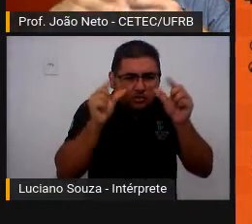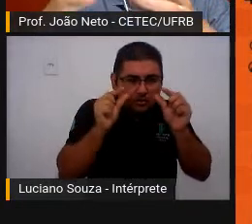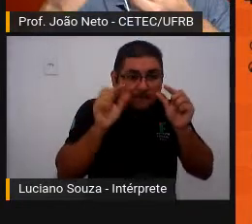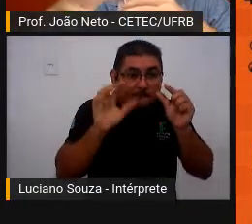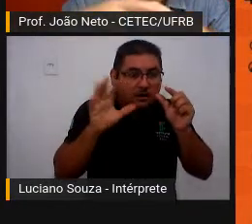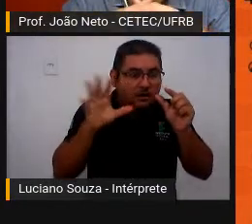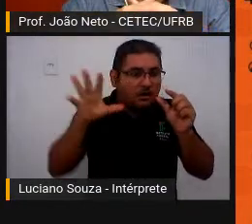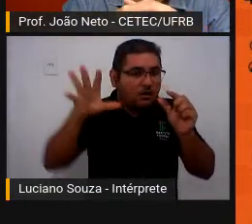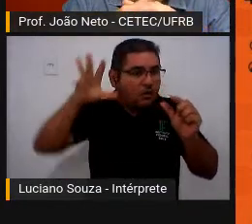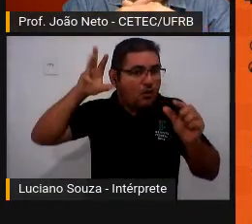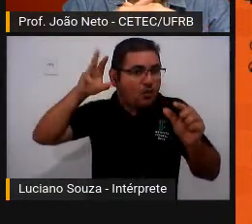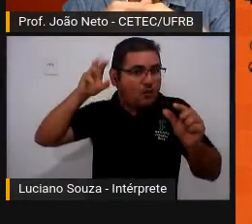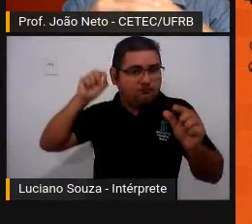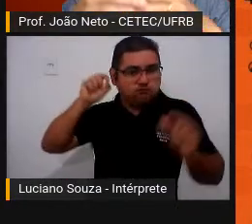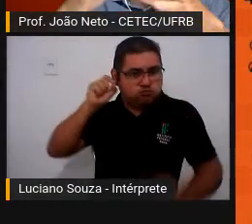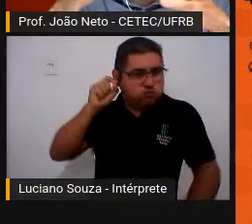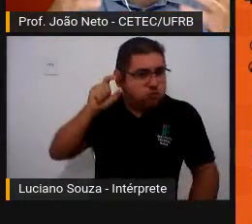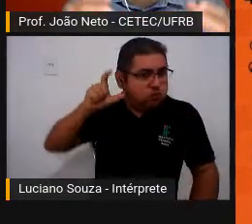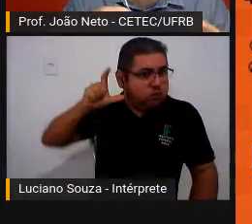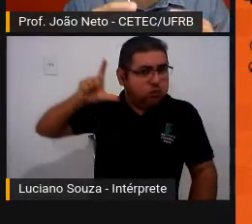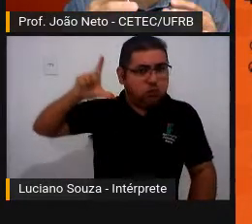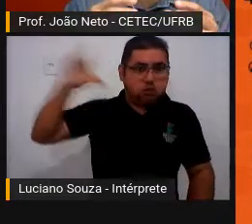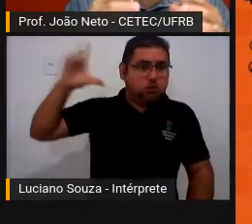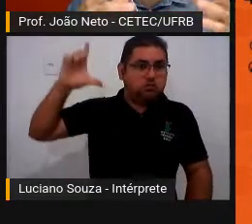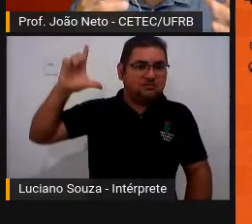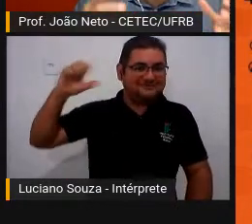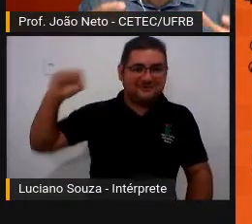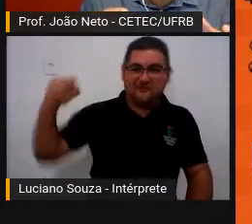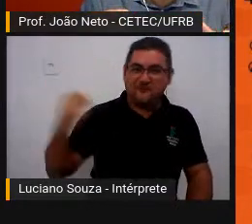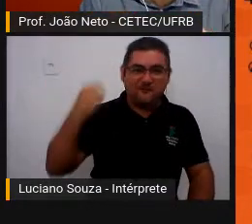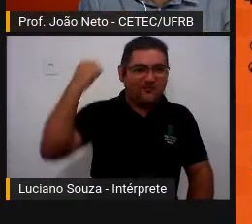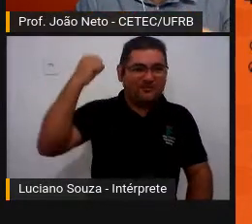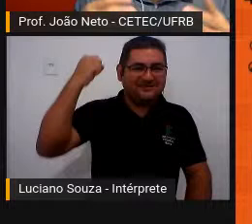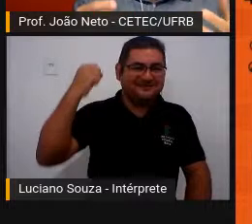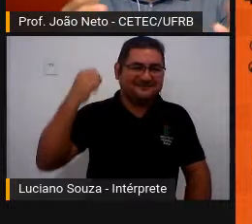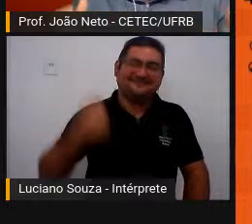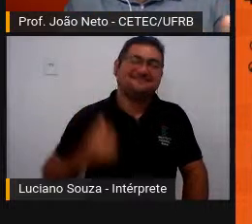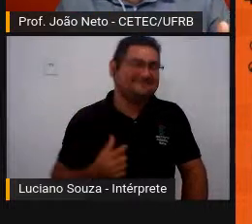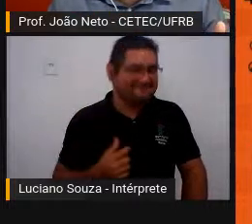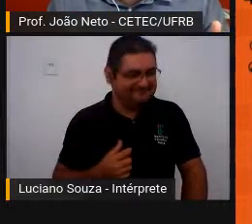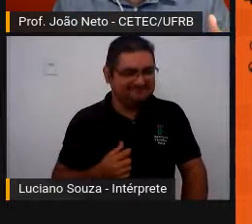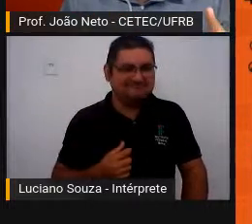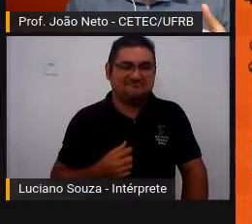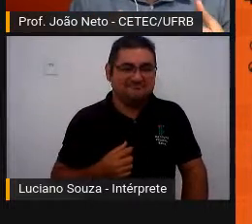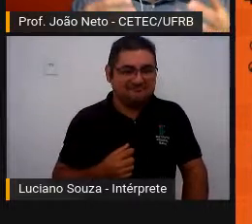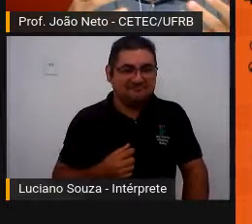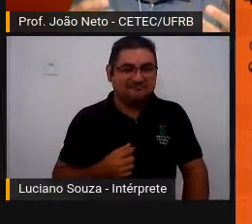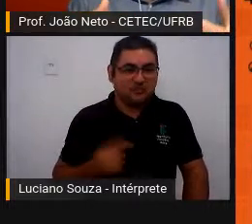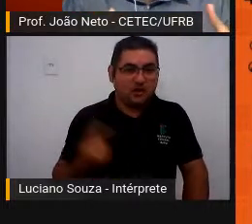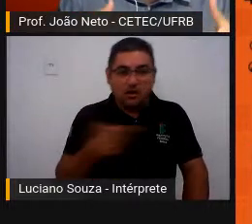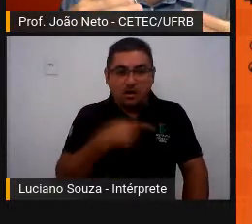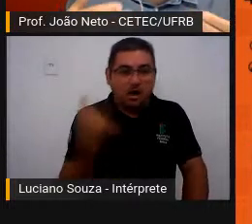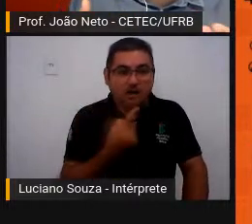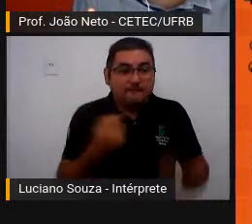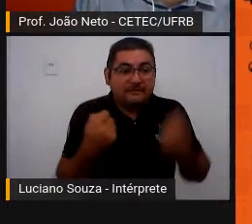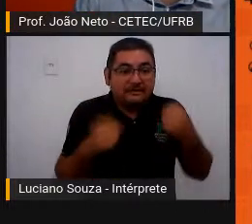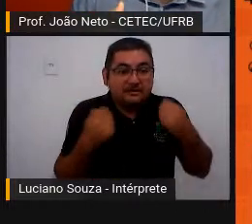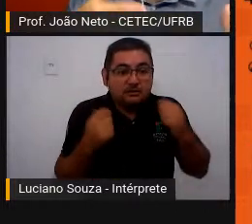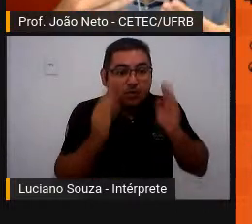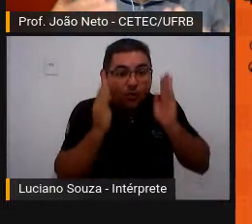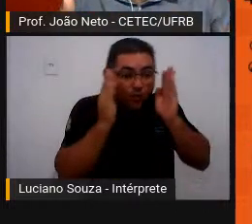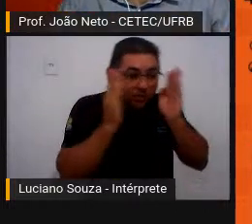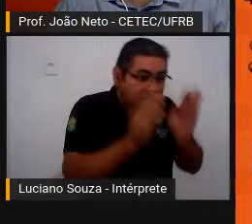de audição tem um super poder a ideia que nós nos concentremos nas habilidades quando formos